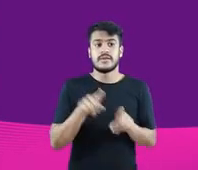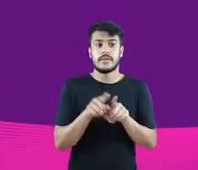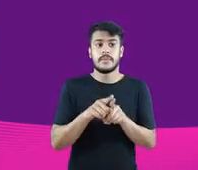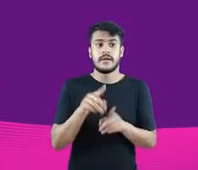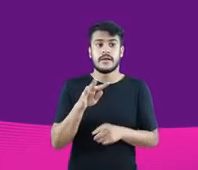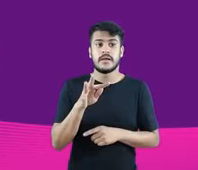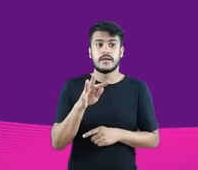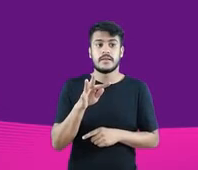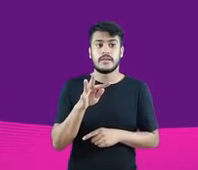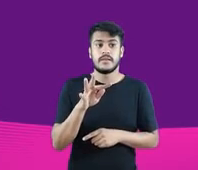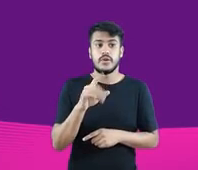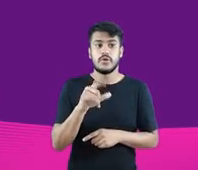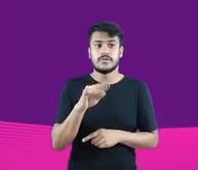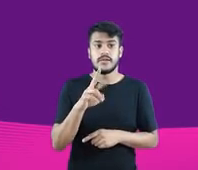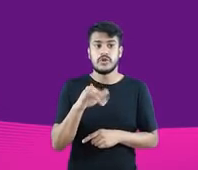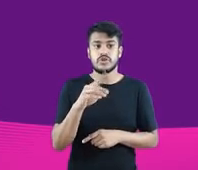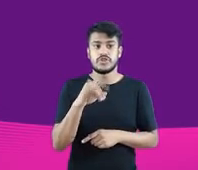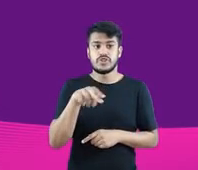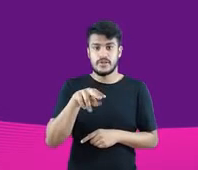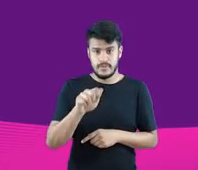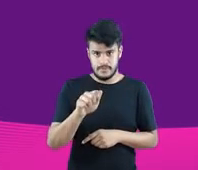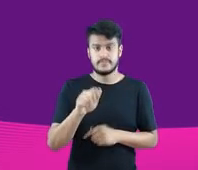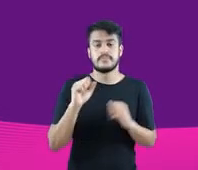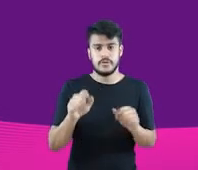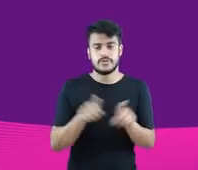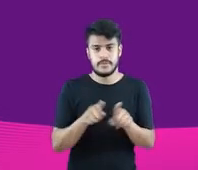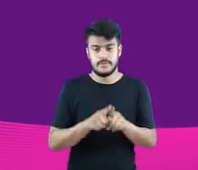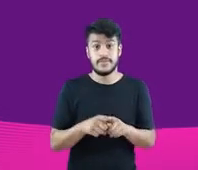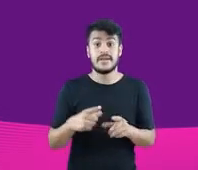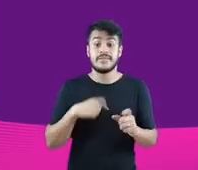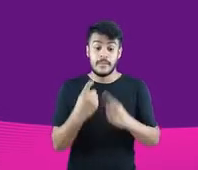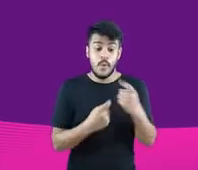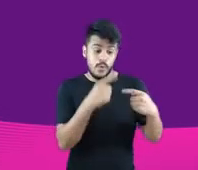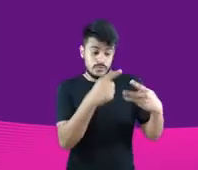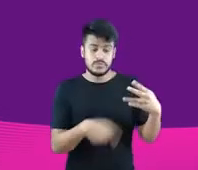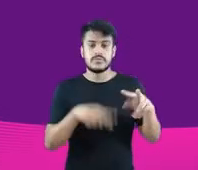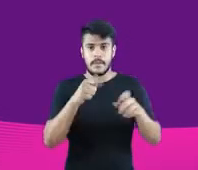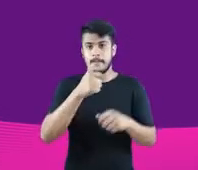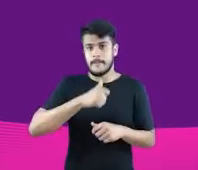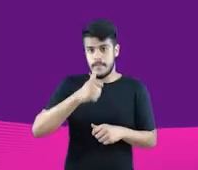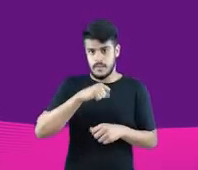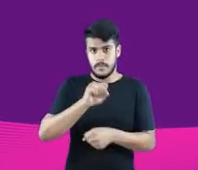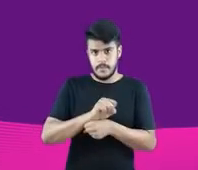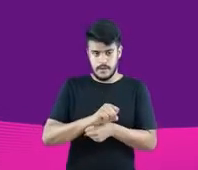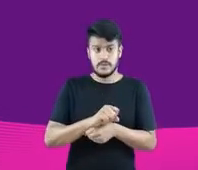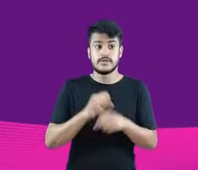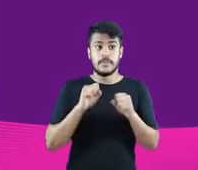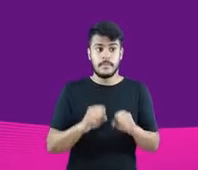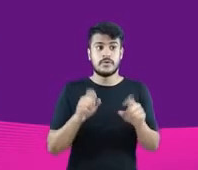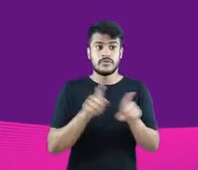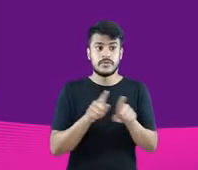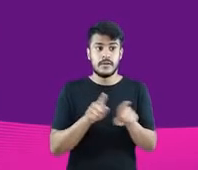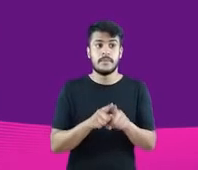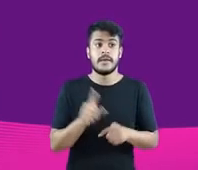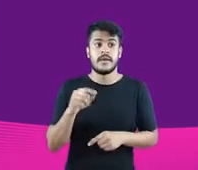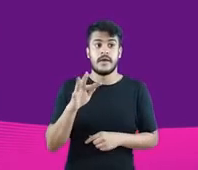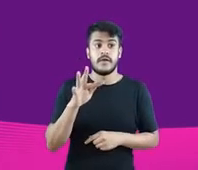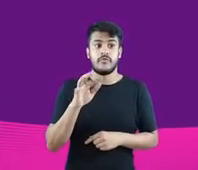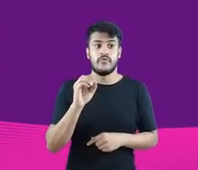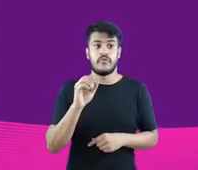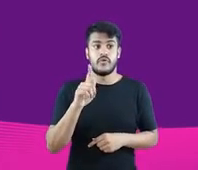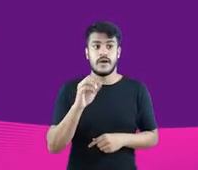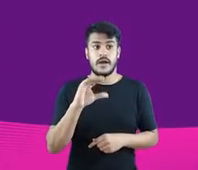tá? Outros sintomas da menopausa que também incomodam muito são os fogachos, que podem ser tratados com antidepressivo,